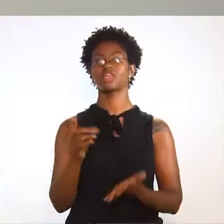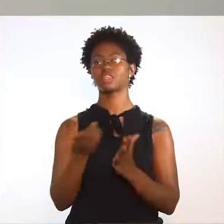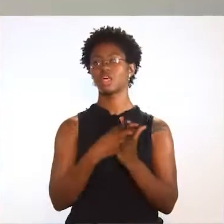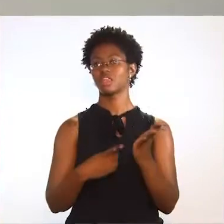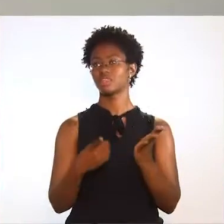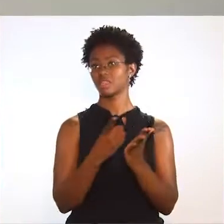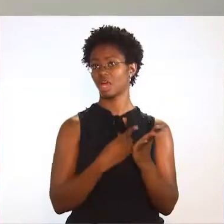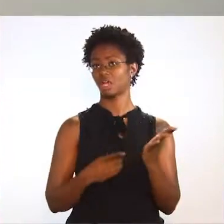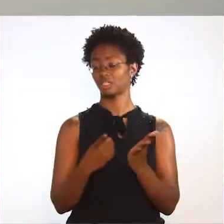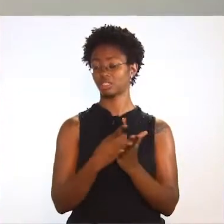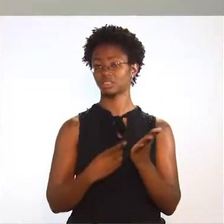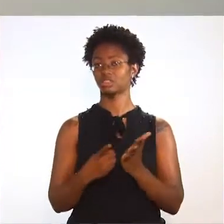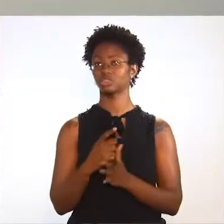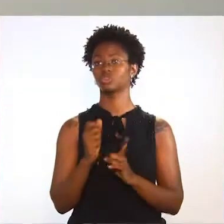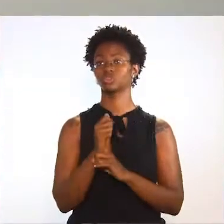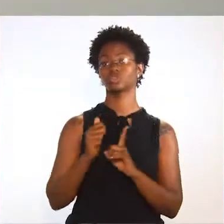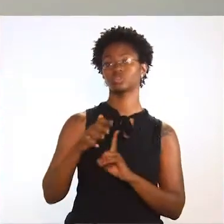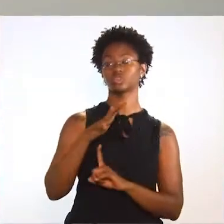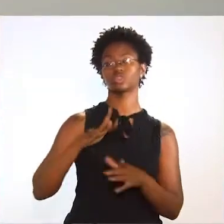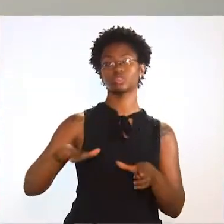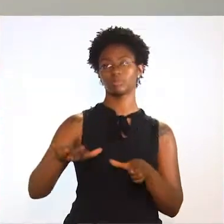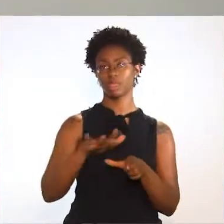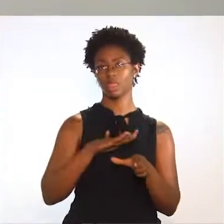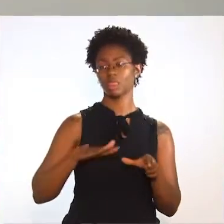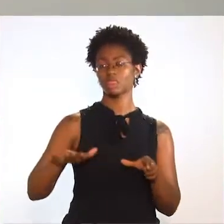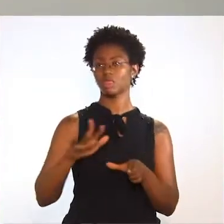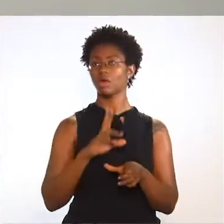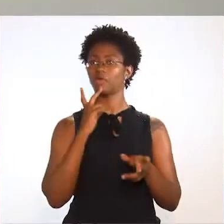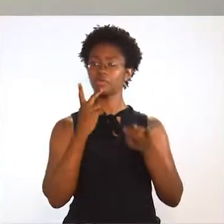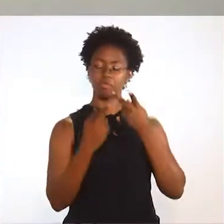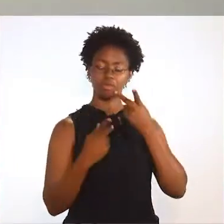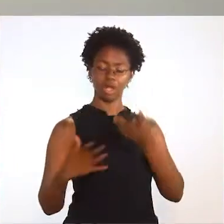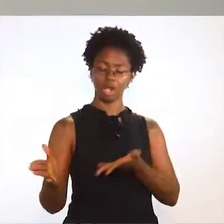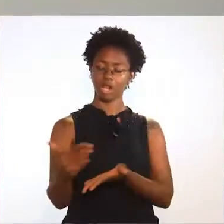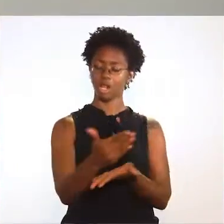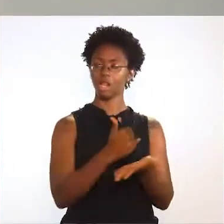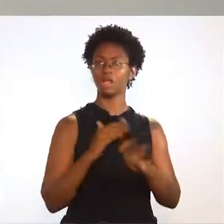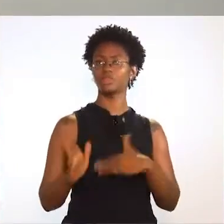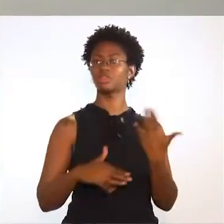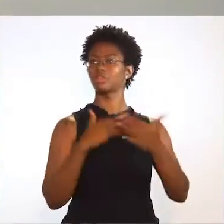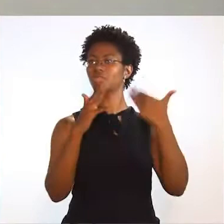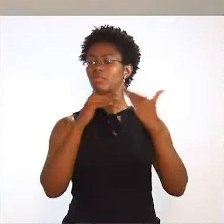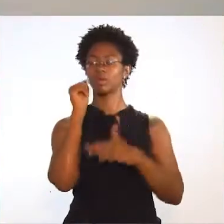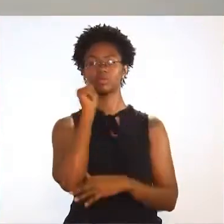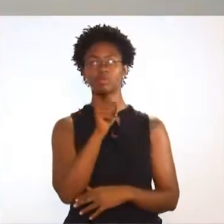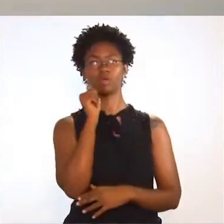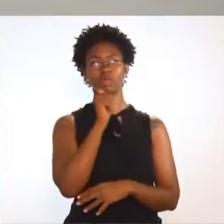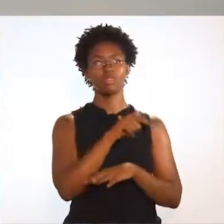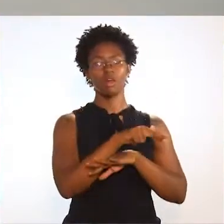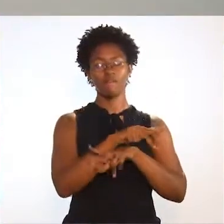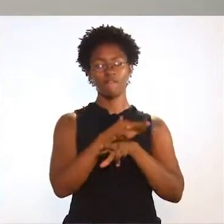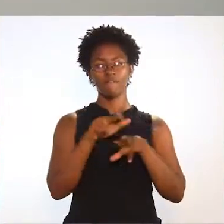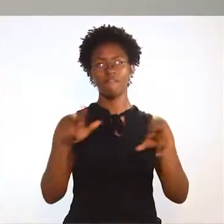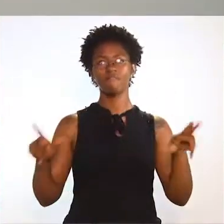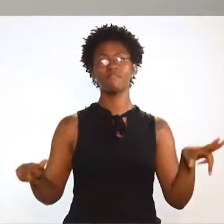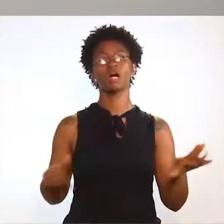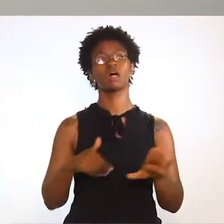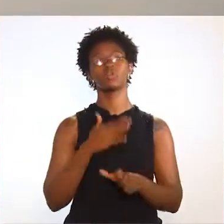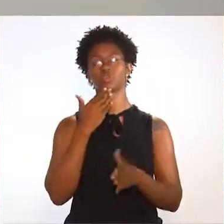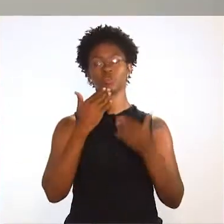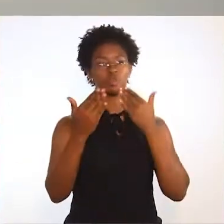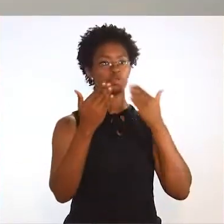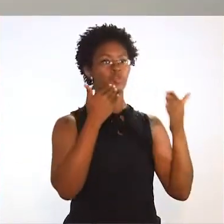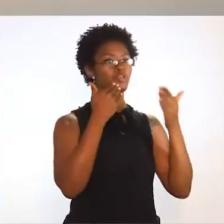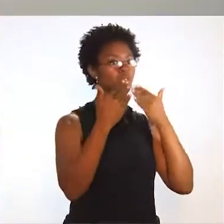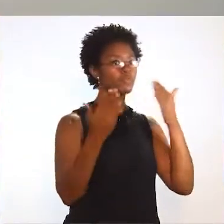impacto socioambiental. A gente trabalha com a perspectiva da capacitação e desenvolvimento de mulheres em vários tipos de